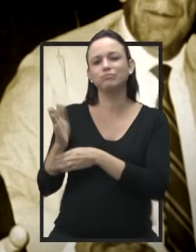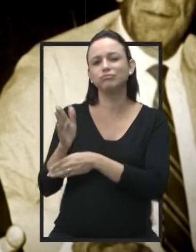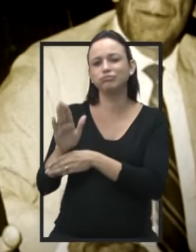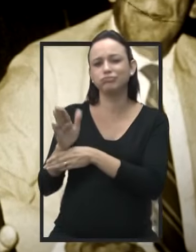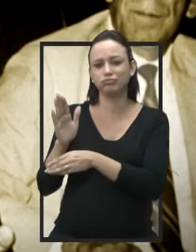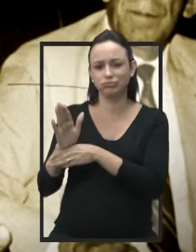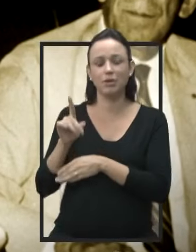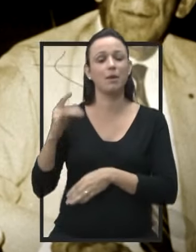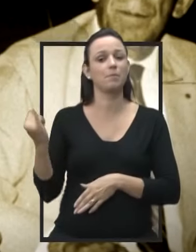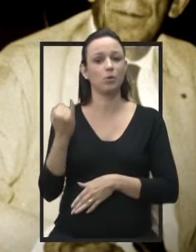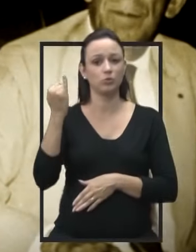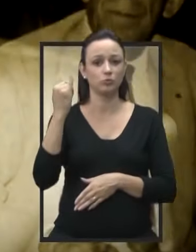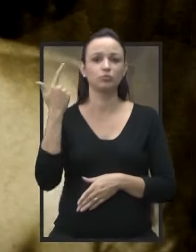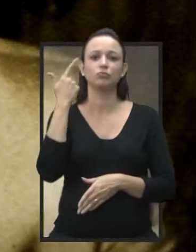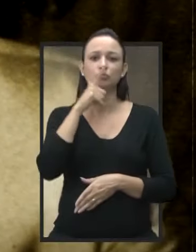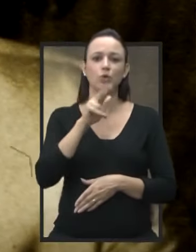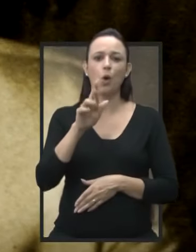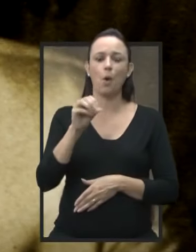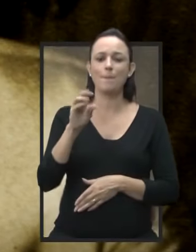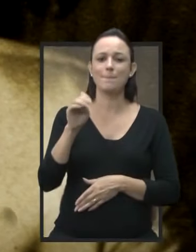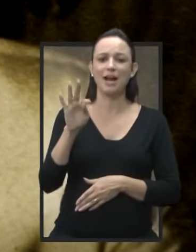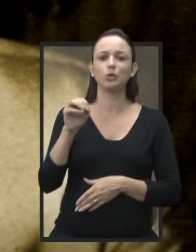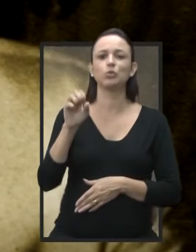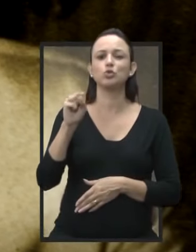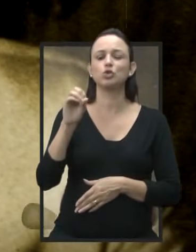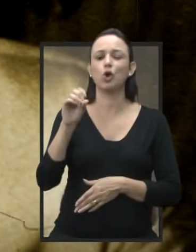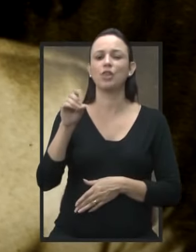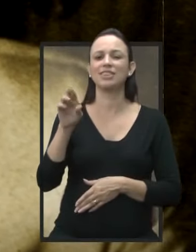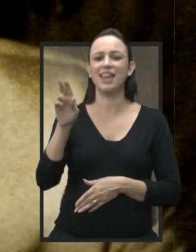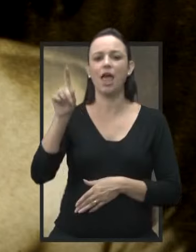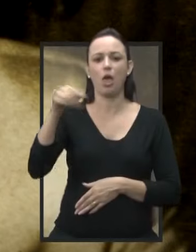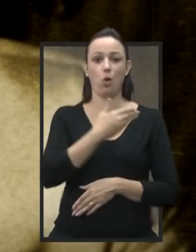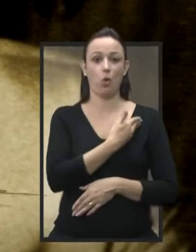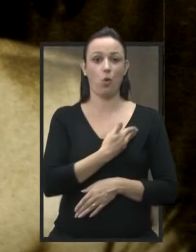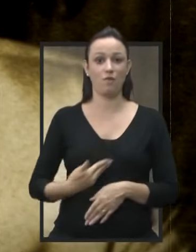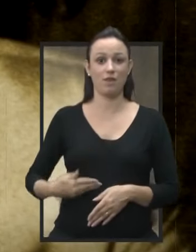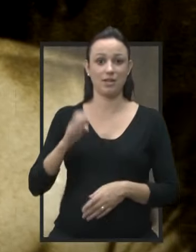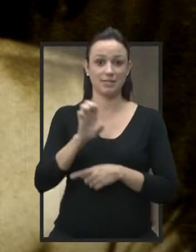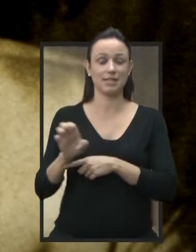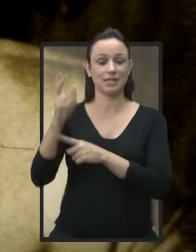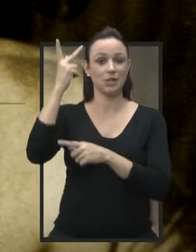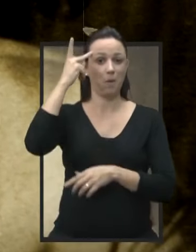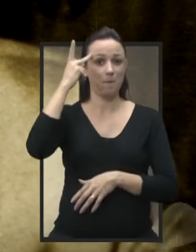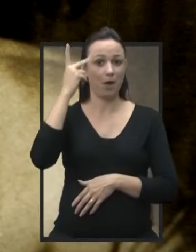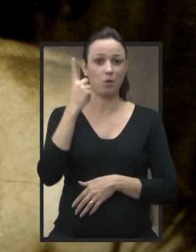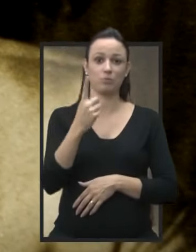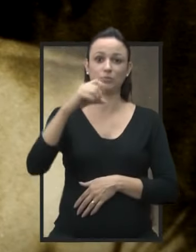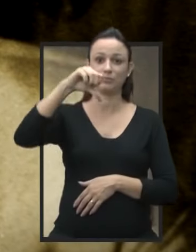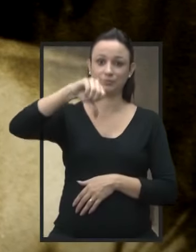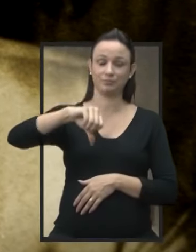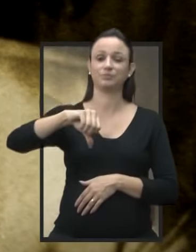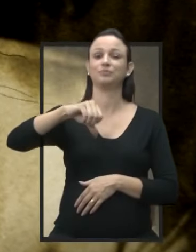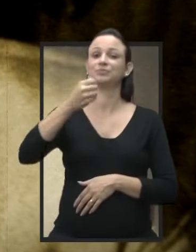foi peça fundamental para a eleição de Roberto de Abreu Sodré a governador do estado de São Paulo em